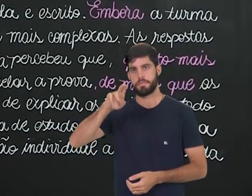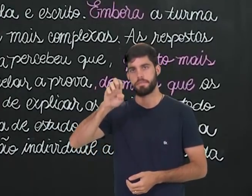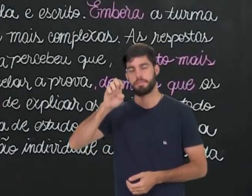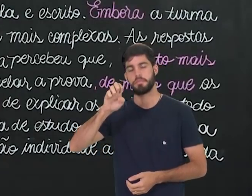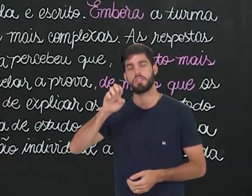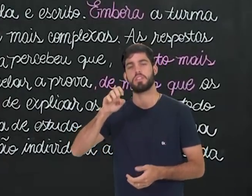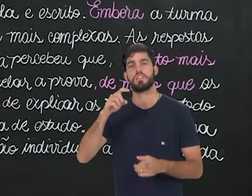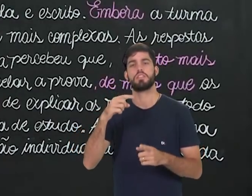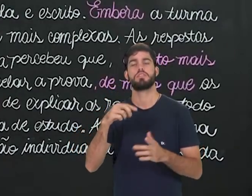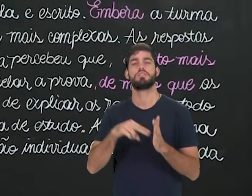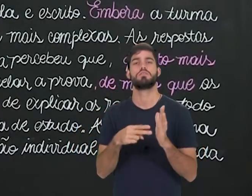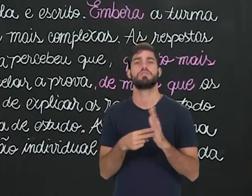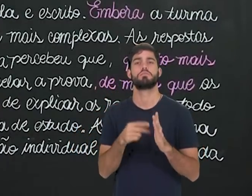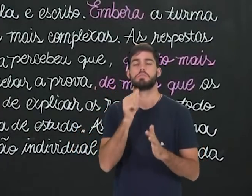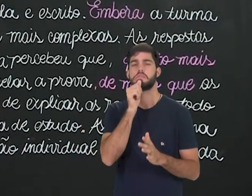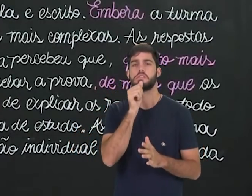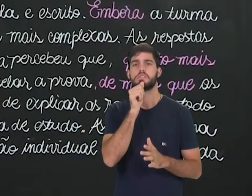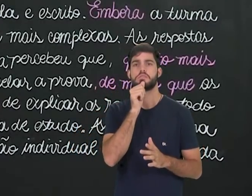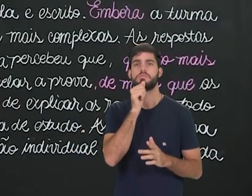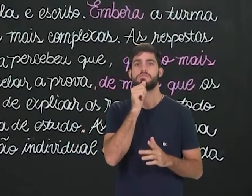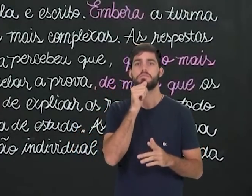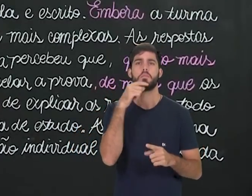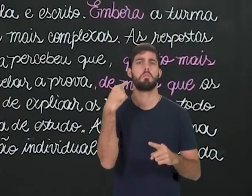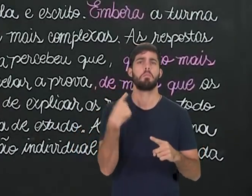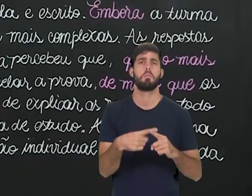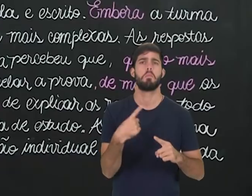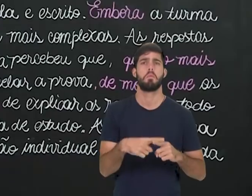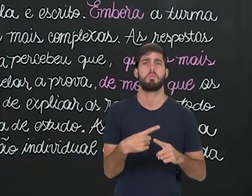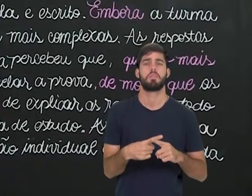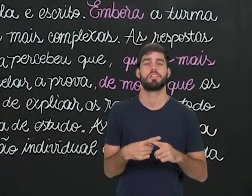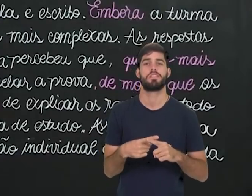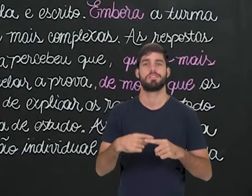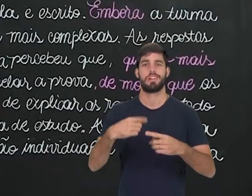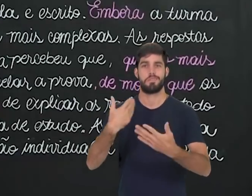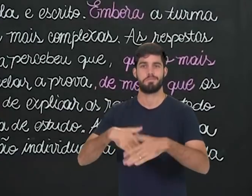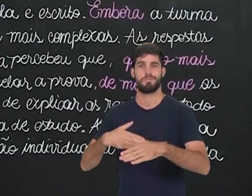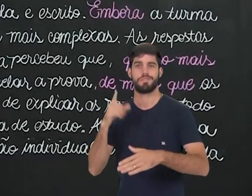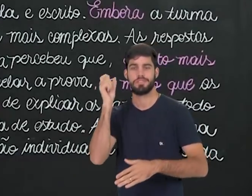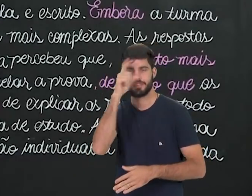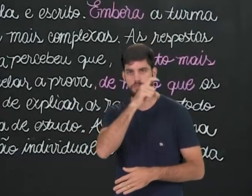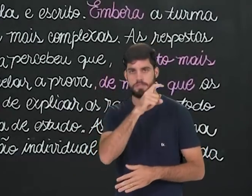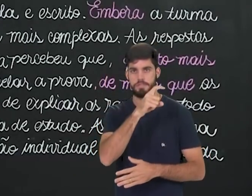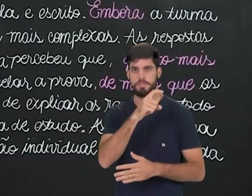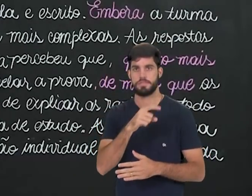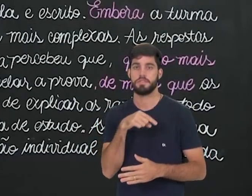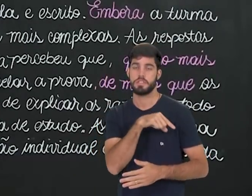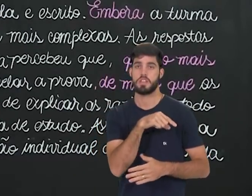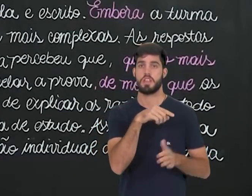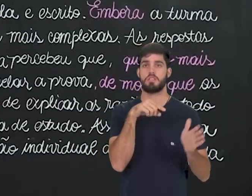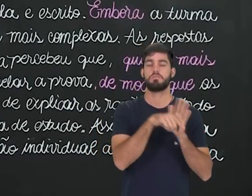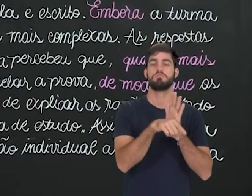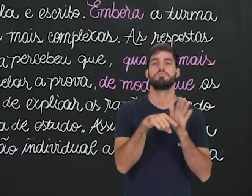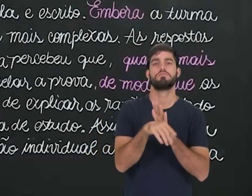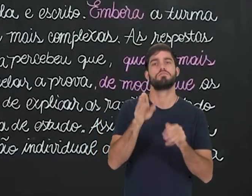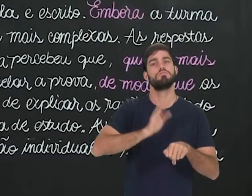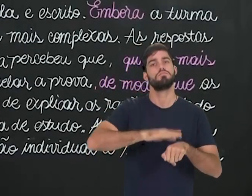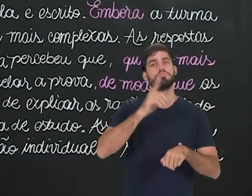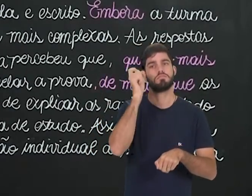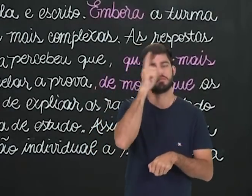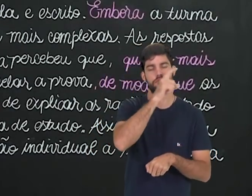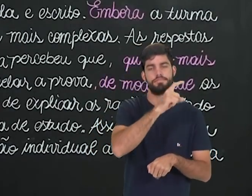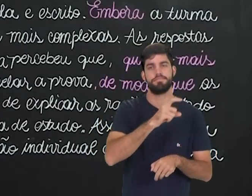uma ideia de que de causa. Qual foi a causa, né, para o teste ser considerado difícil? As questões eram mais